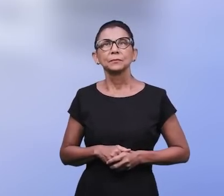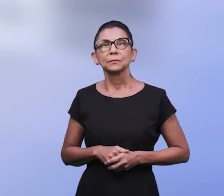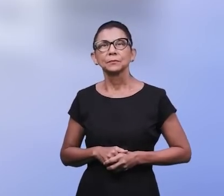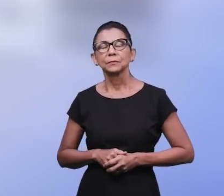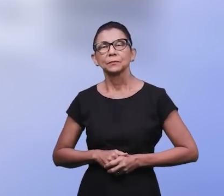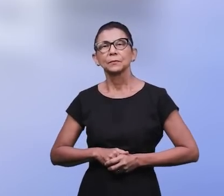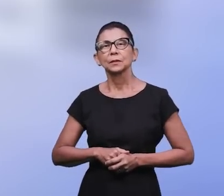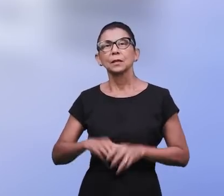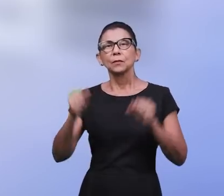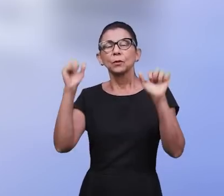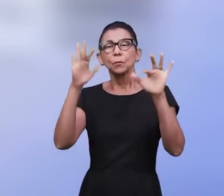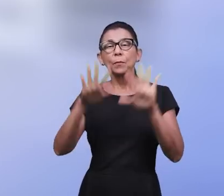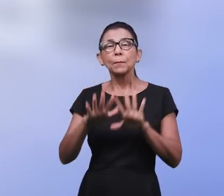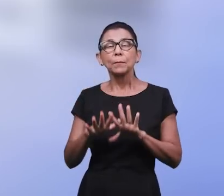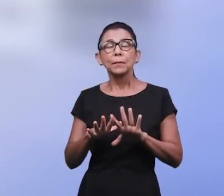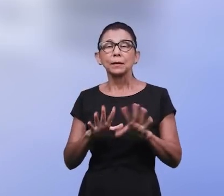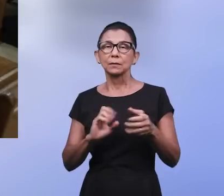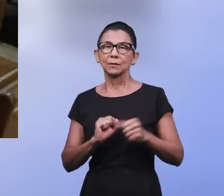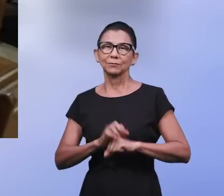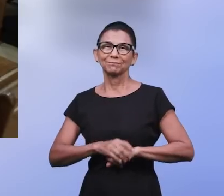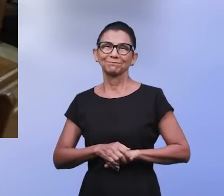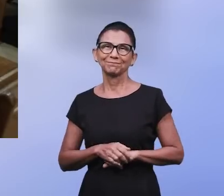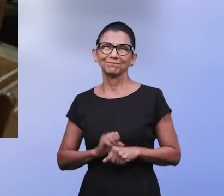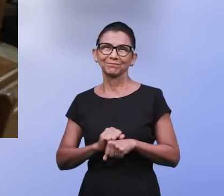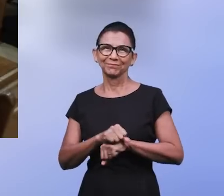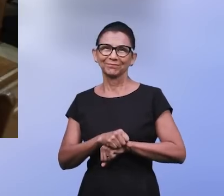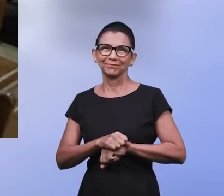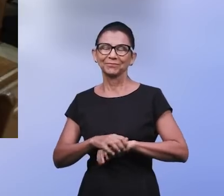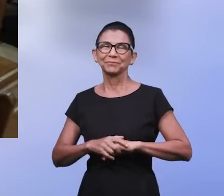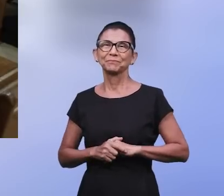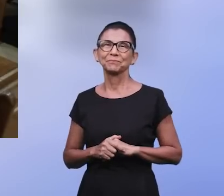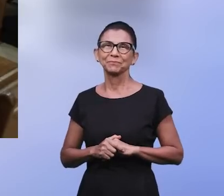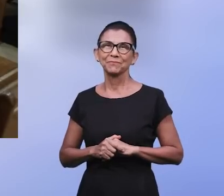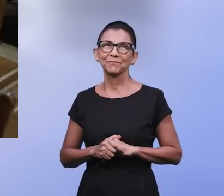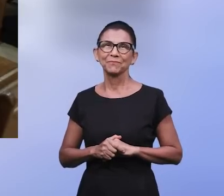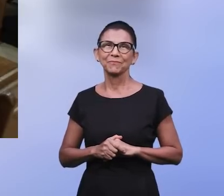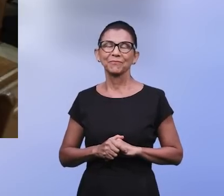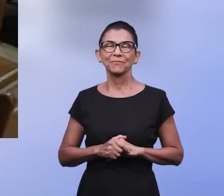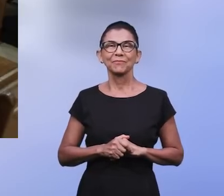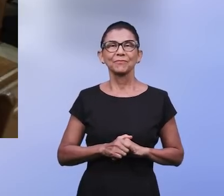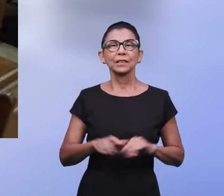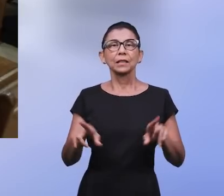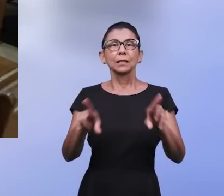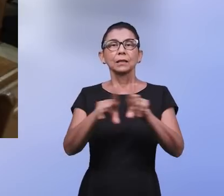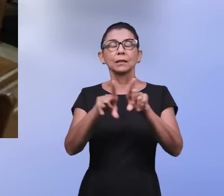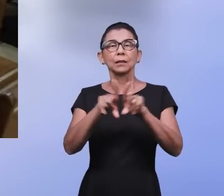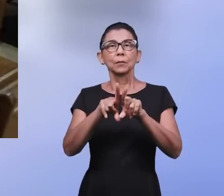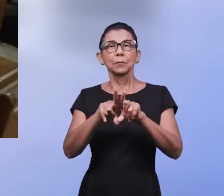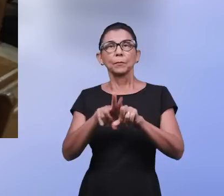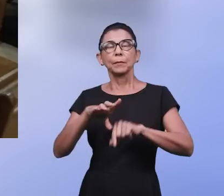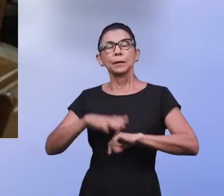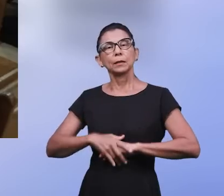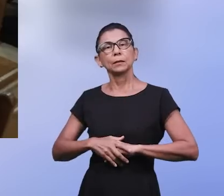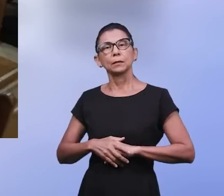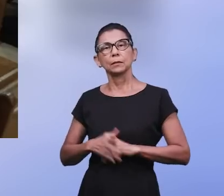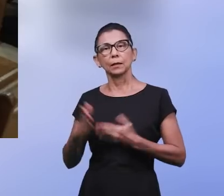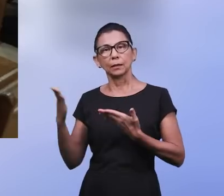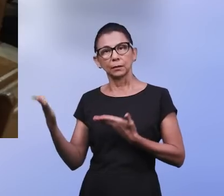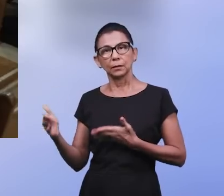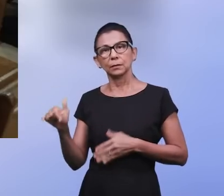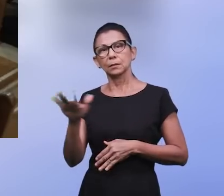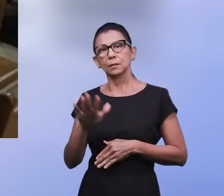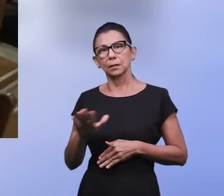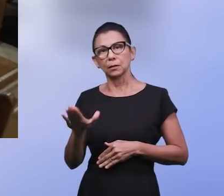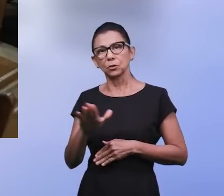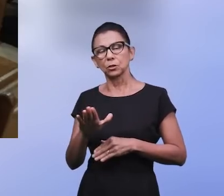estavam recebendo a paz do Senhor Jesus. A Igreja de Santa Maria do Suaçuí, do pastor Sóstenes Sobrinho, se reuniu para